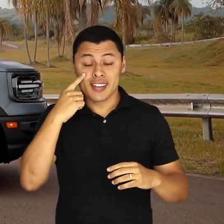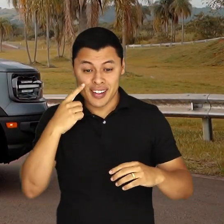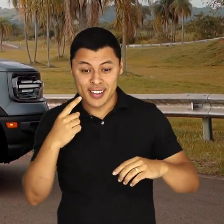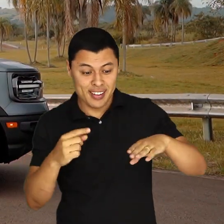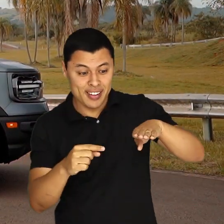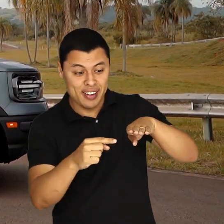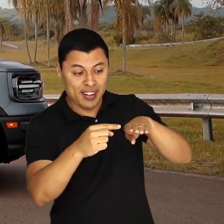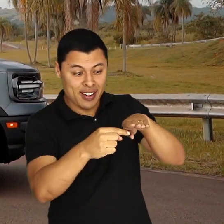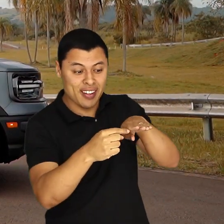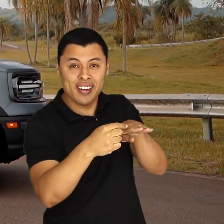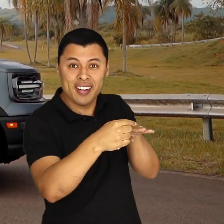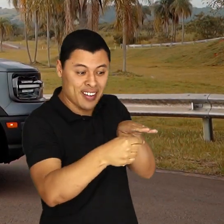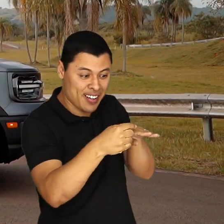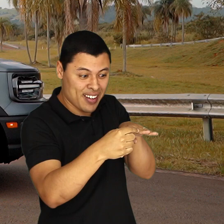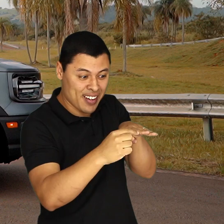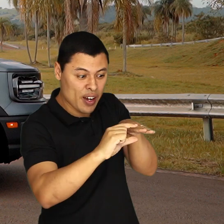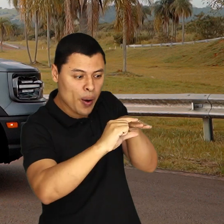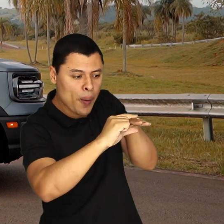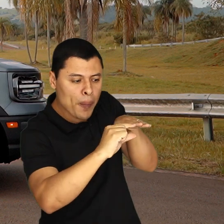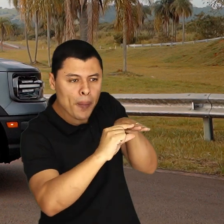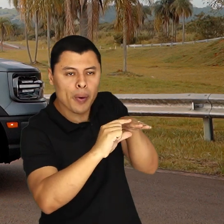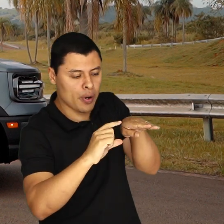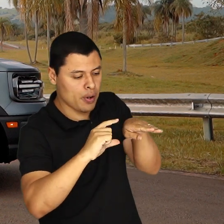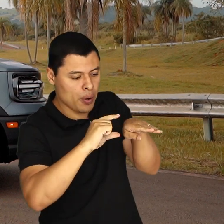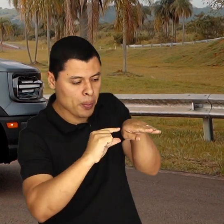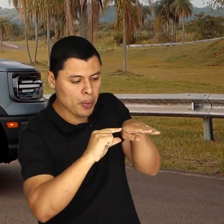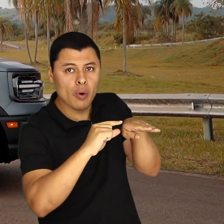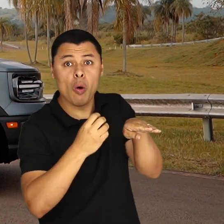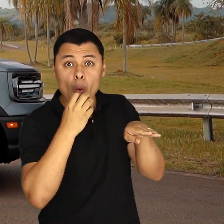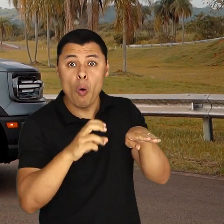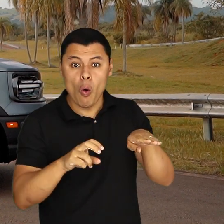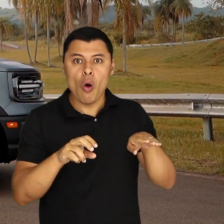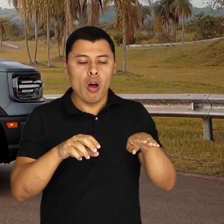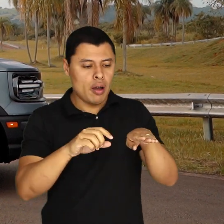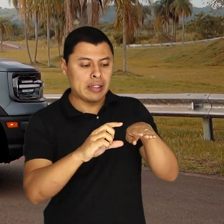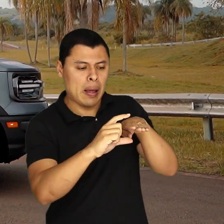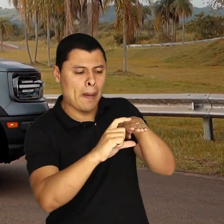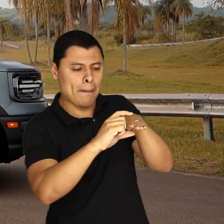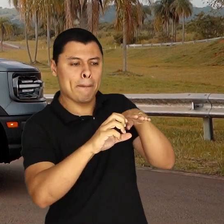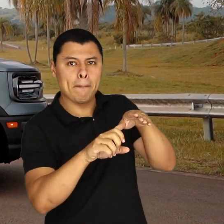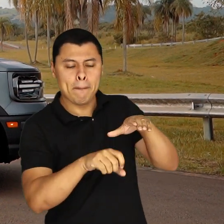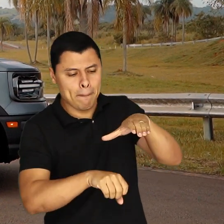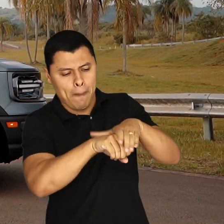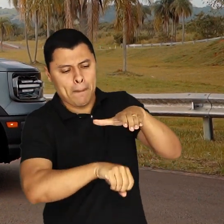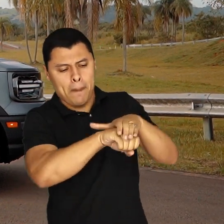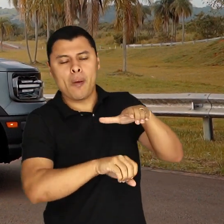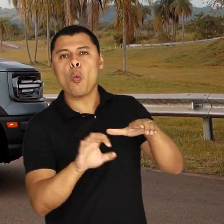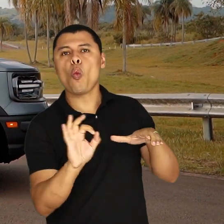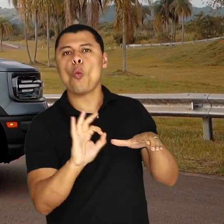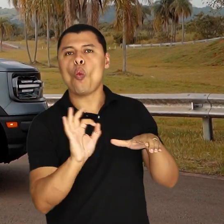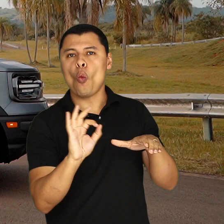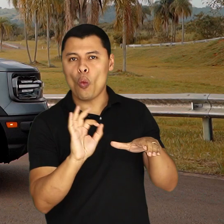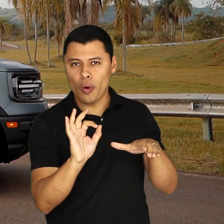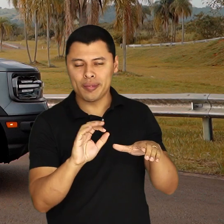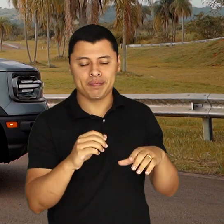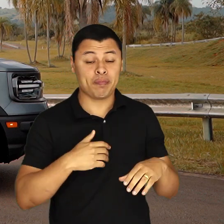como os balanços são curtos desse veículo, que é essencial para a transposição de obstáculos, né? Você não ter o contato do para-choque. Então, vou consultar aqui minha colinha